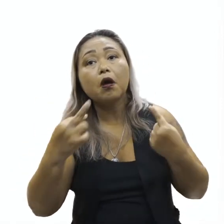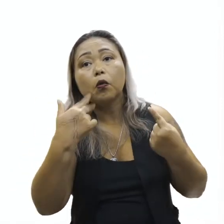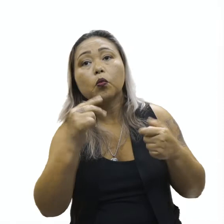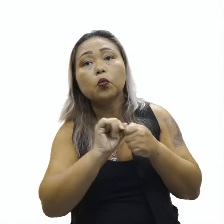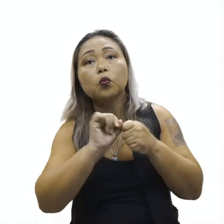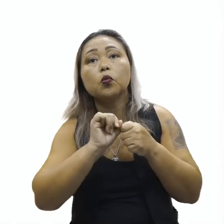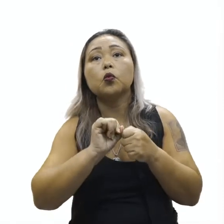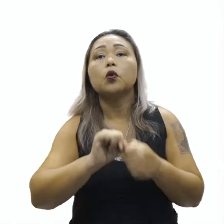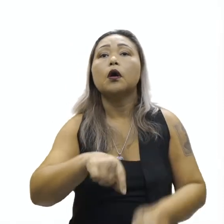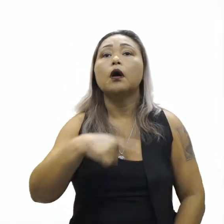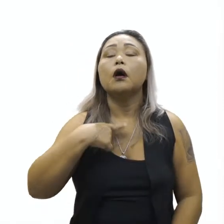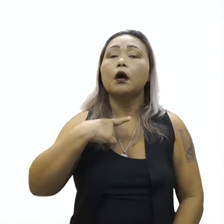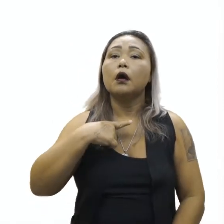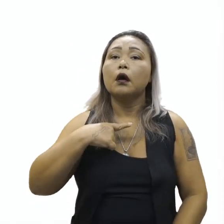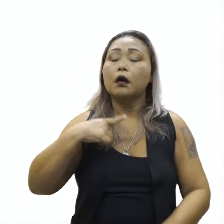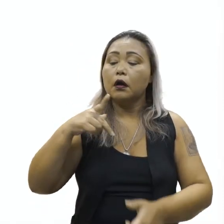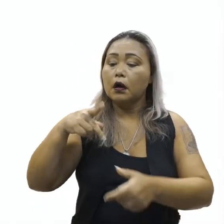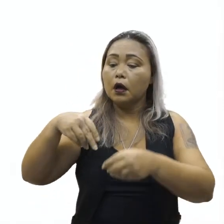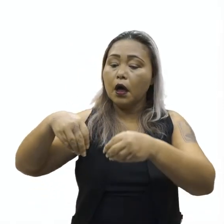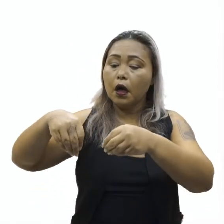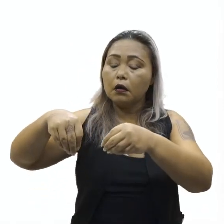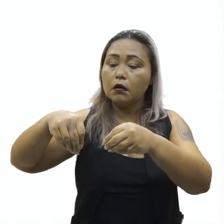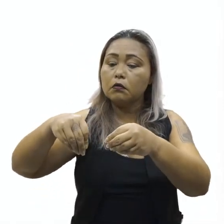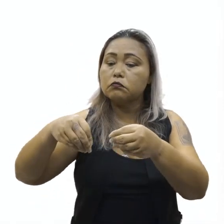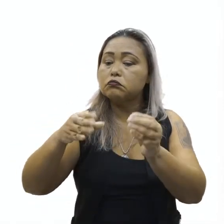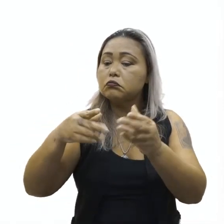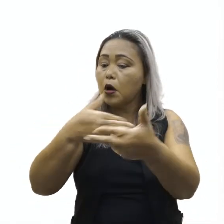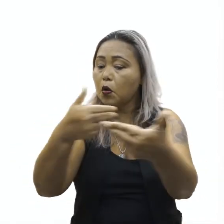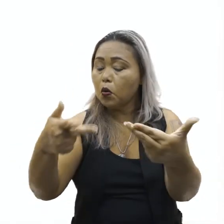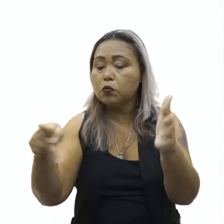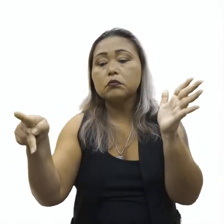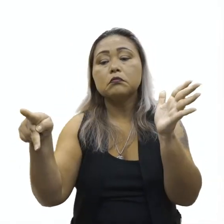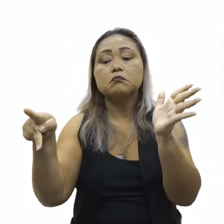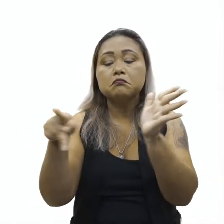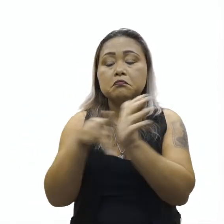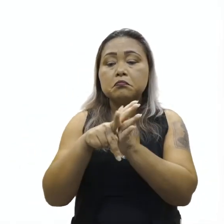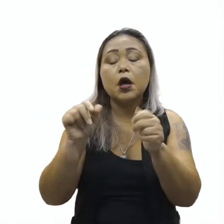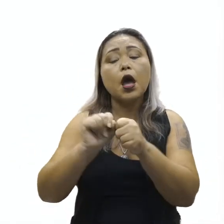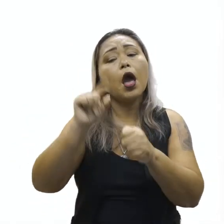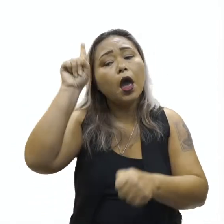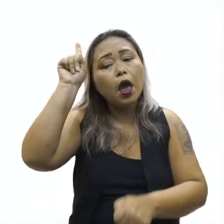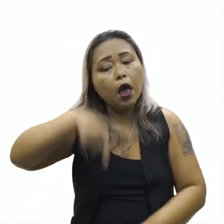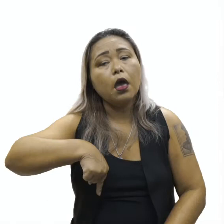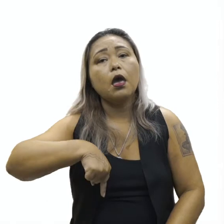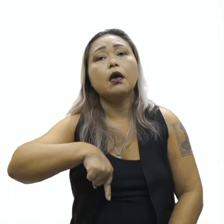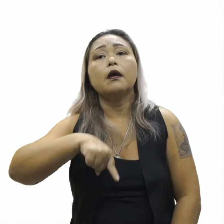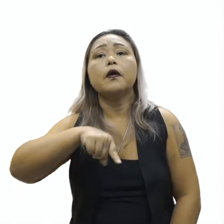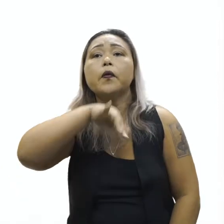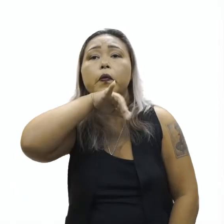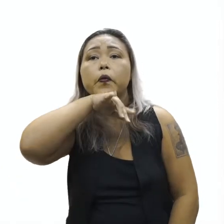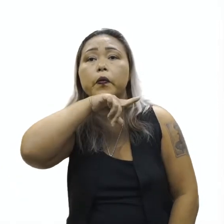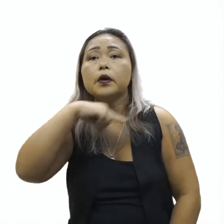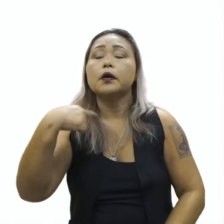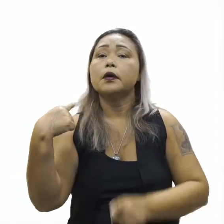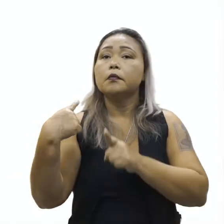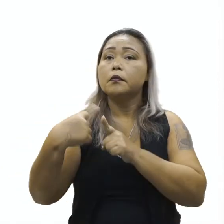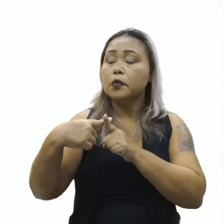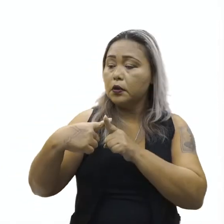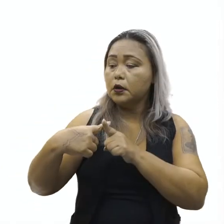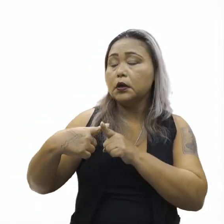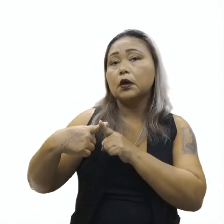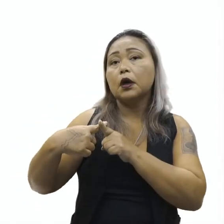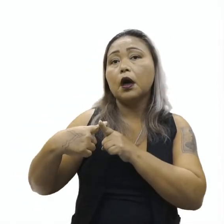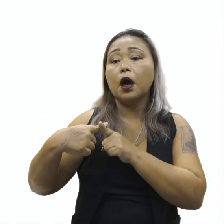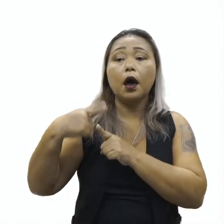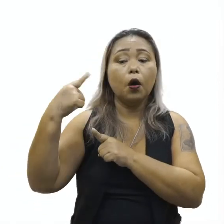propriedade privada que causaria todos os males que nós vivemos. Porque a partir do momento que você